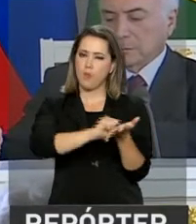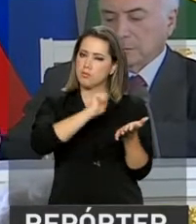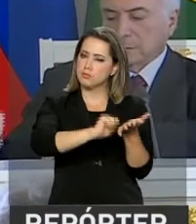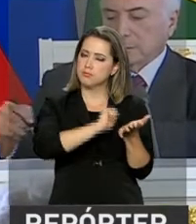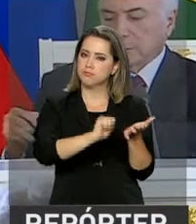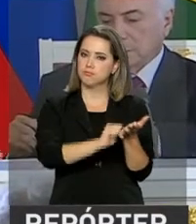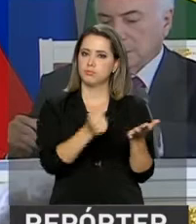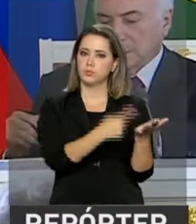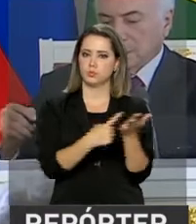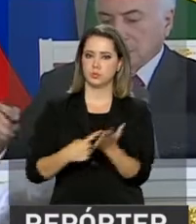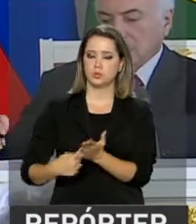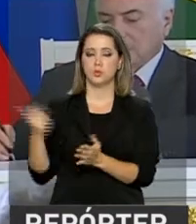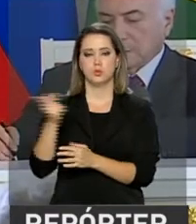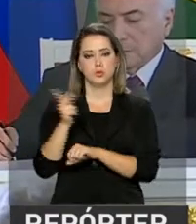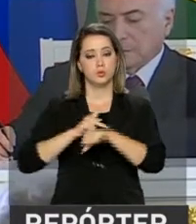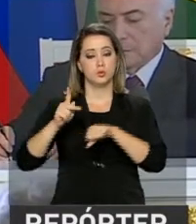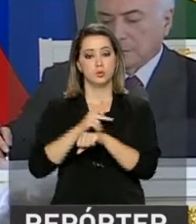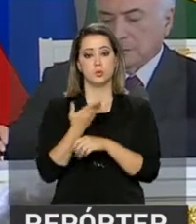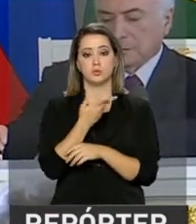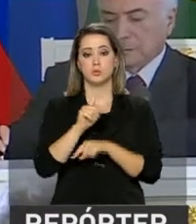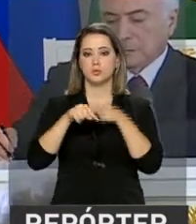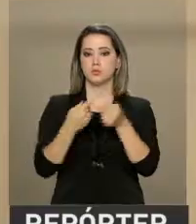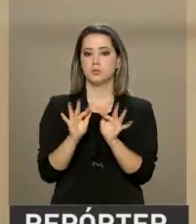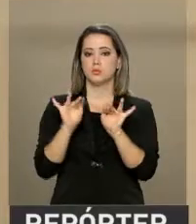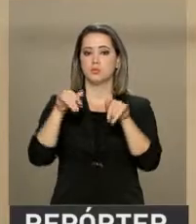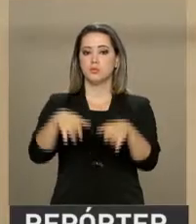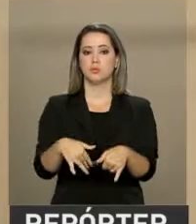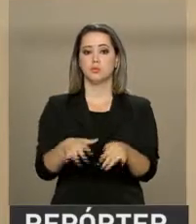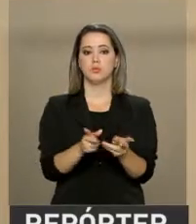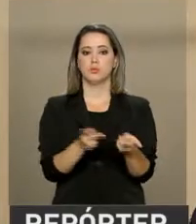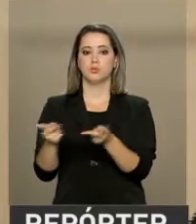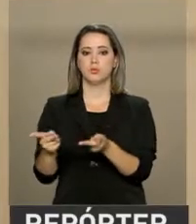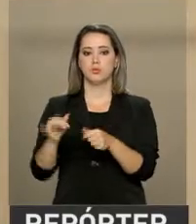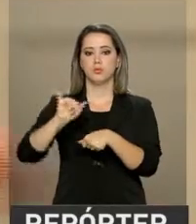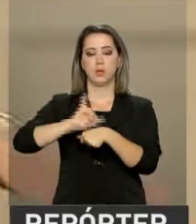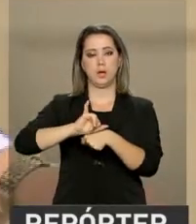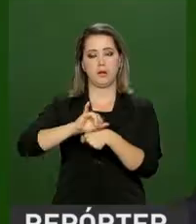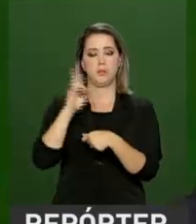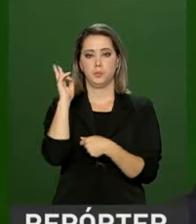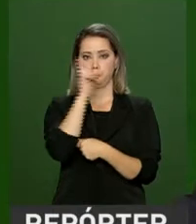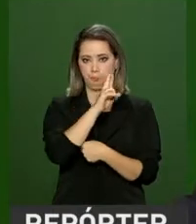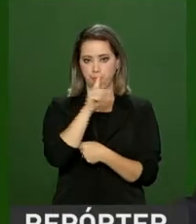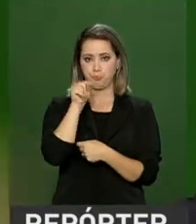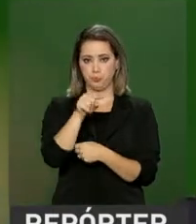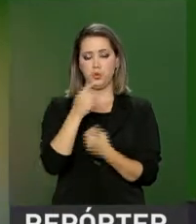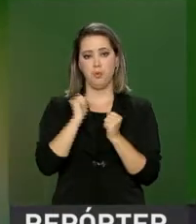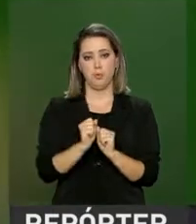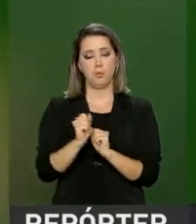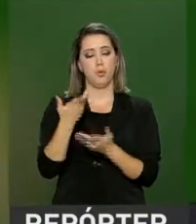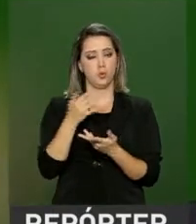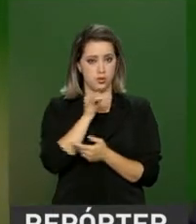acordos assinados pelos presidentes dos dois países ao final da visita oficial de Michel Temer a Moscou. Um deles vai permitir a troca de